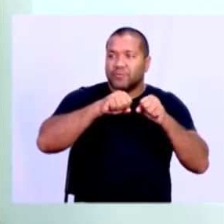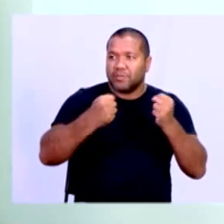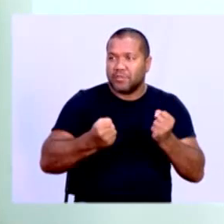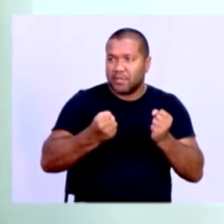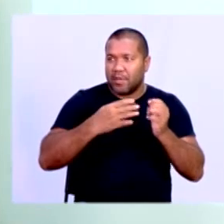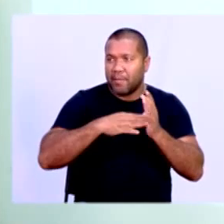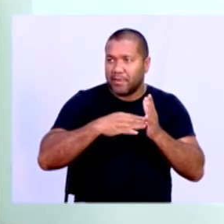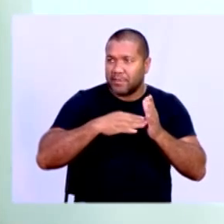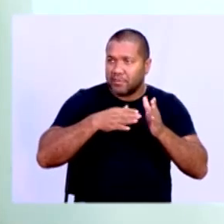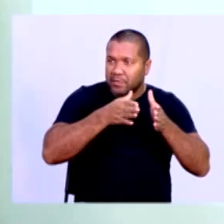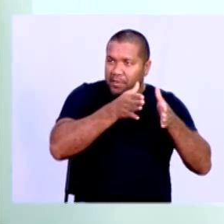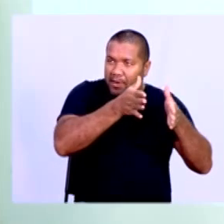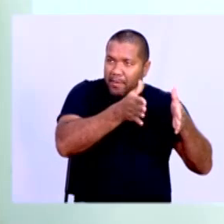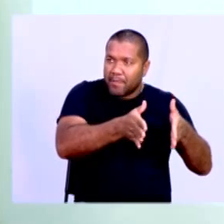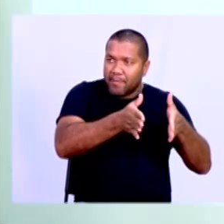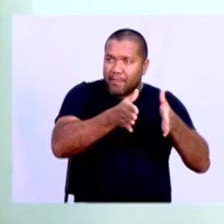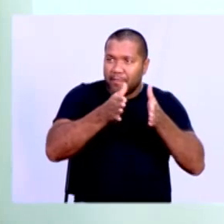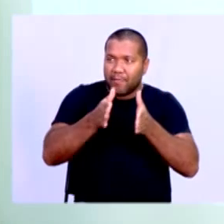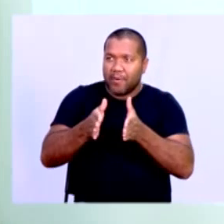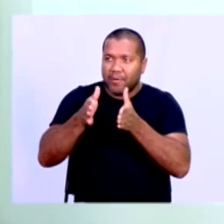ter